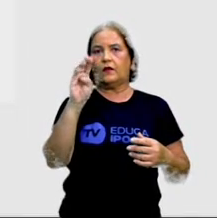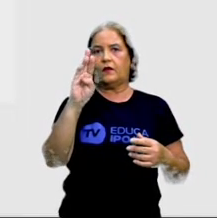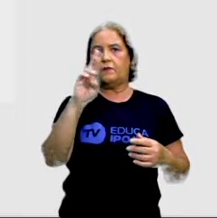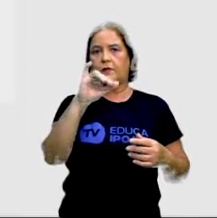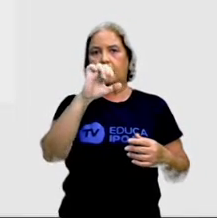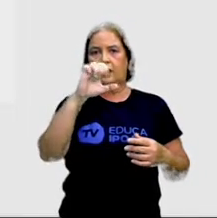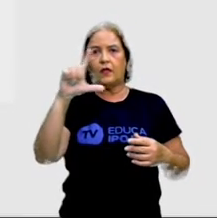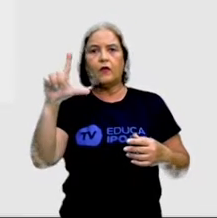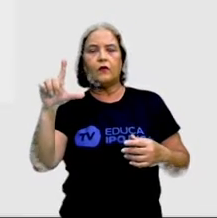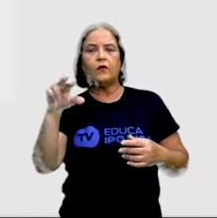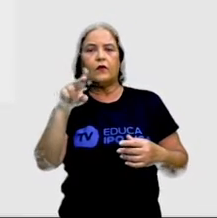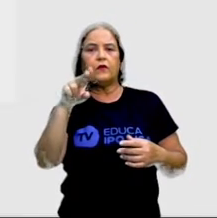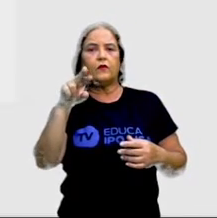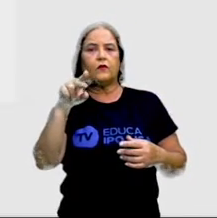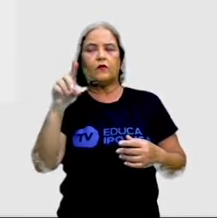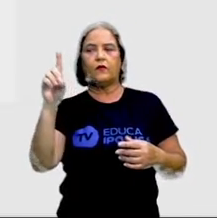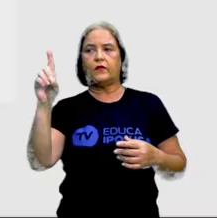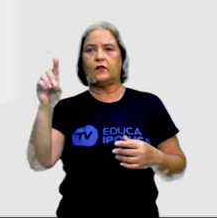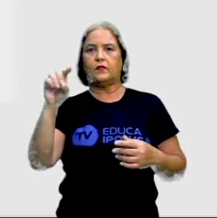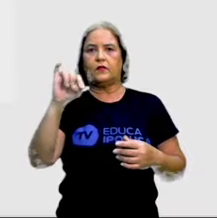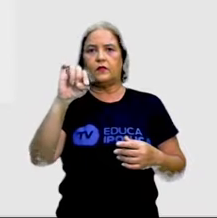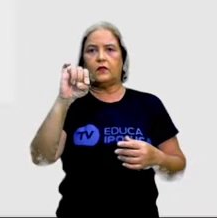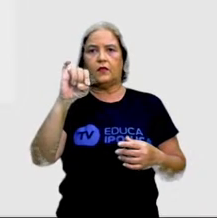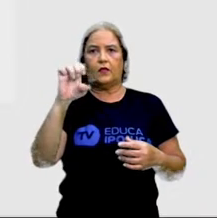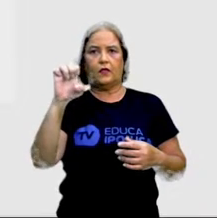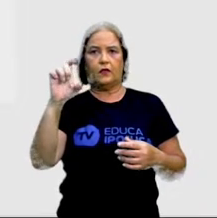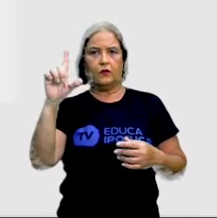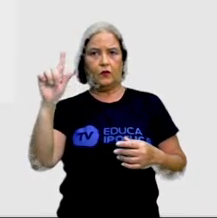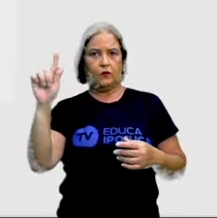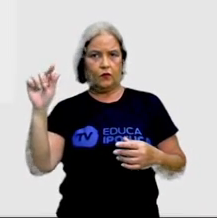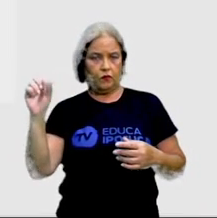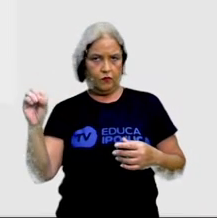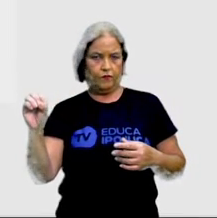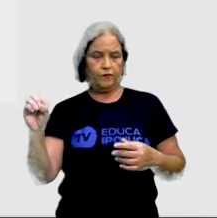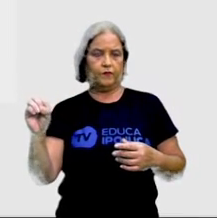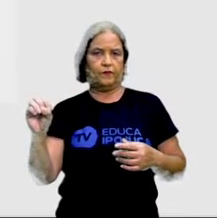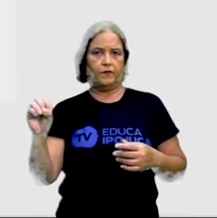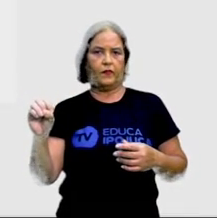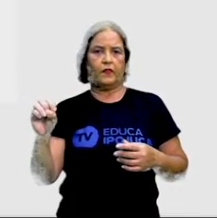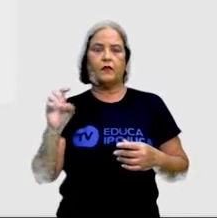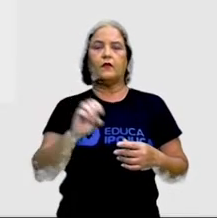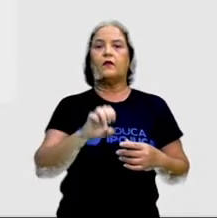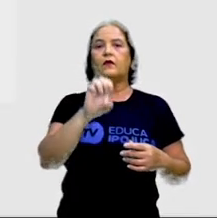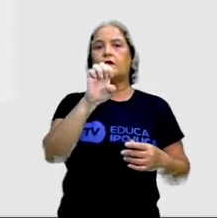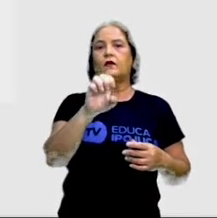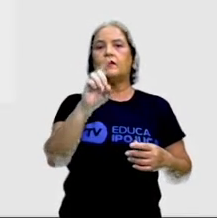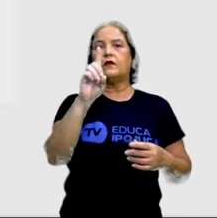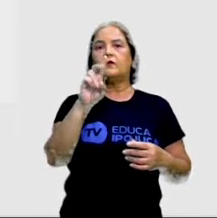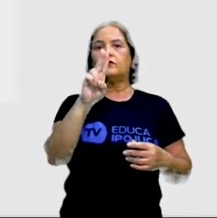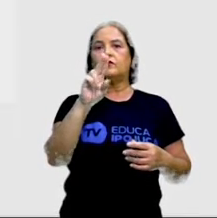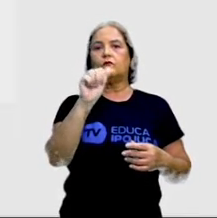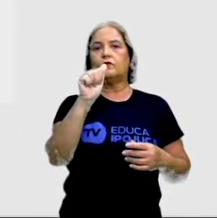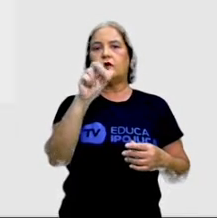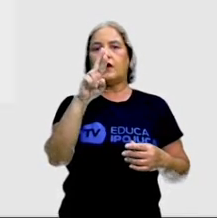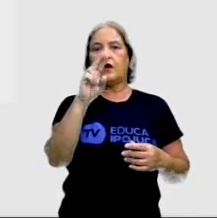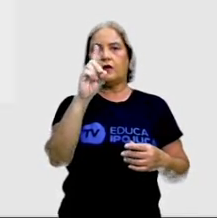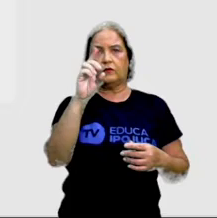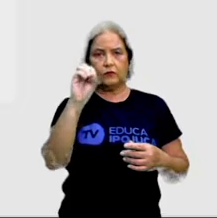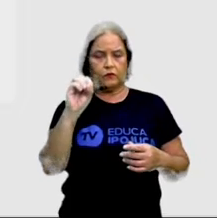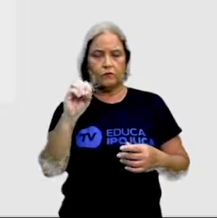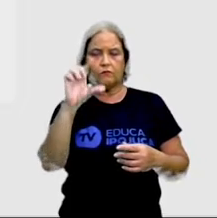quantidade que Diego certo e Eduardo tem a quantidade menor